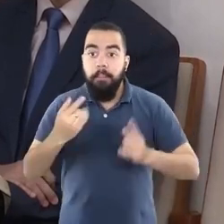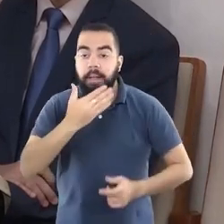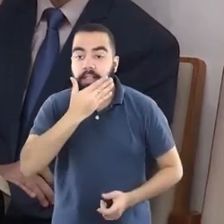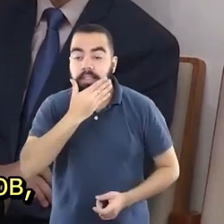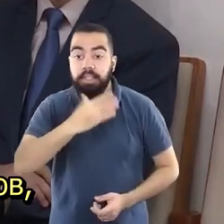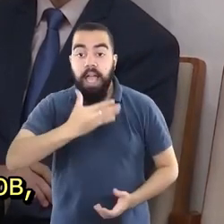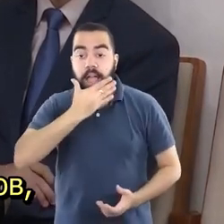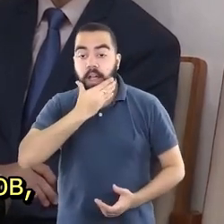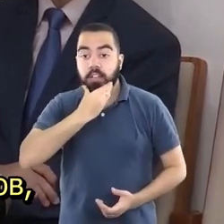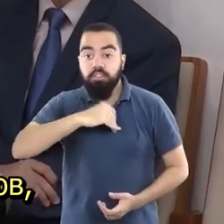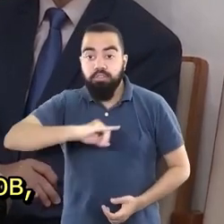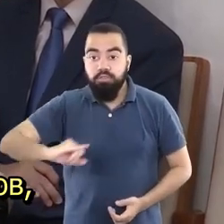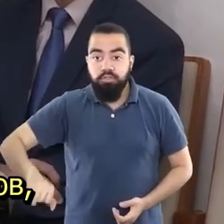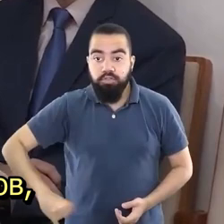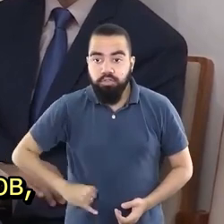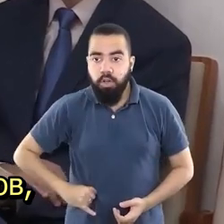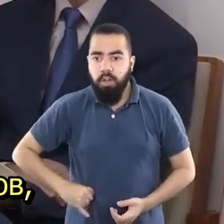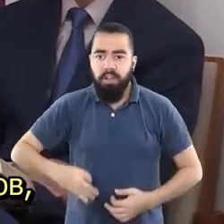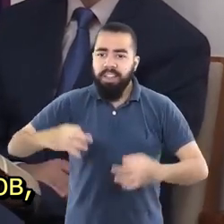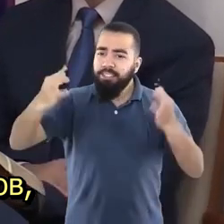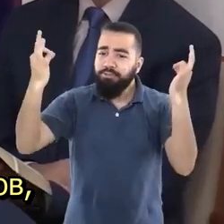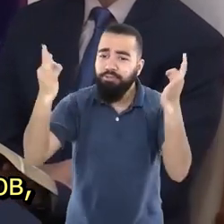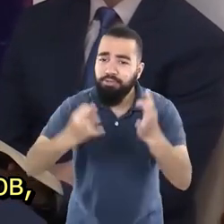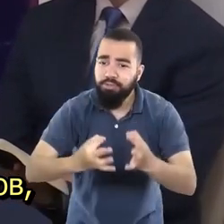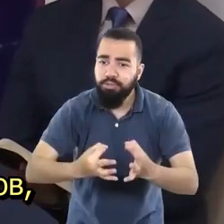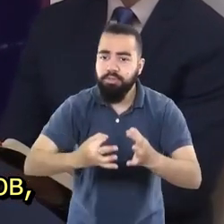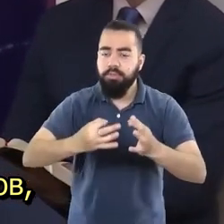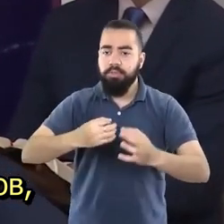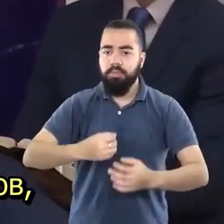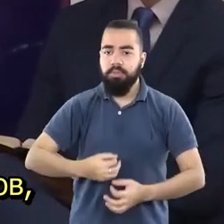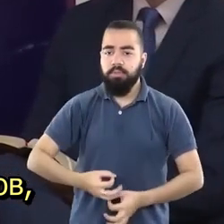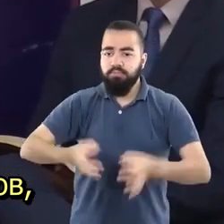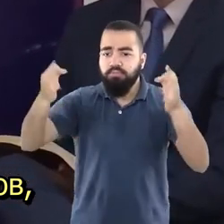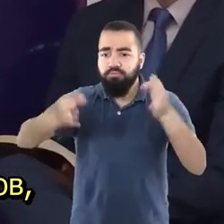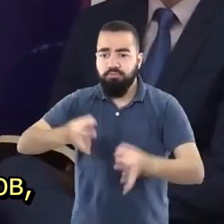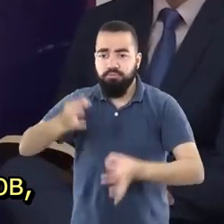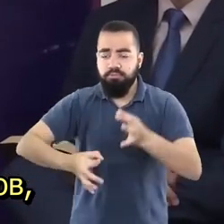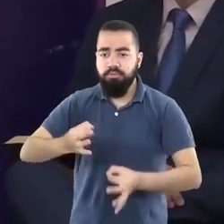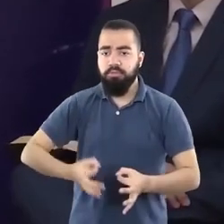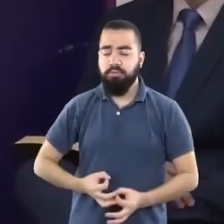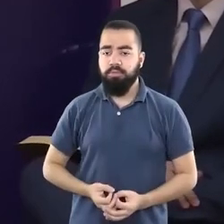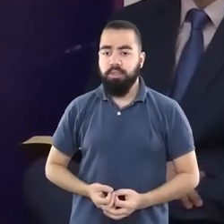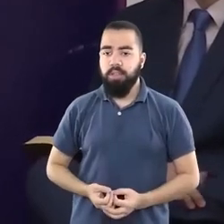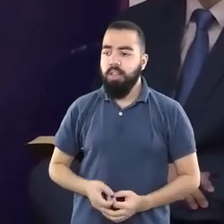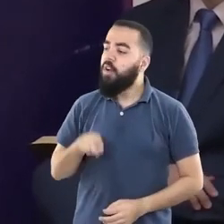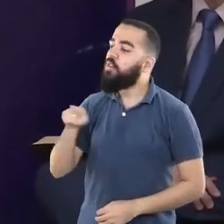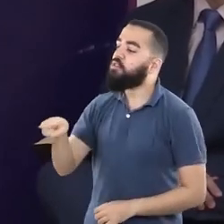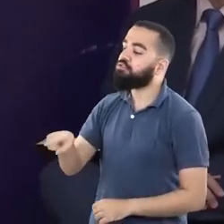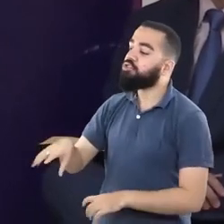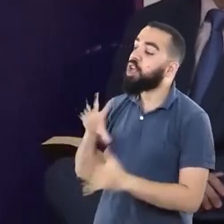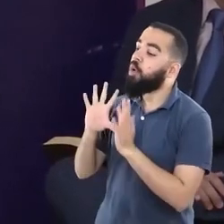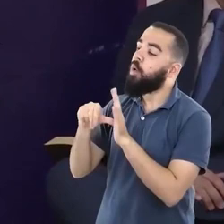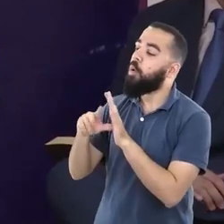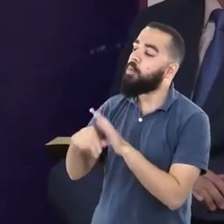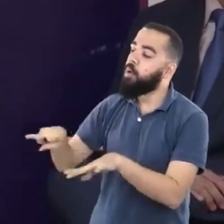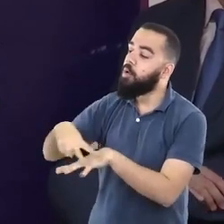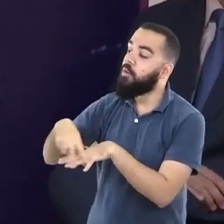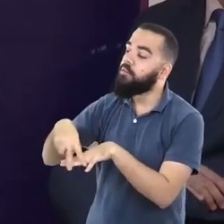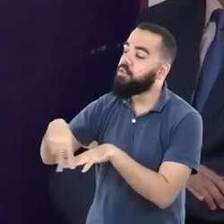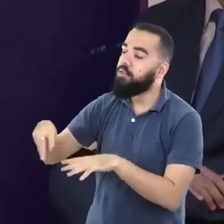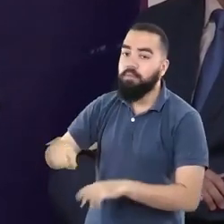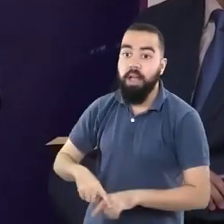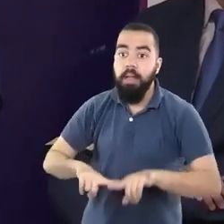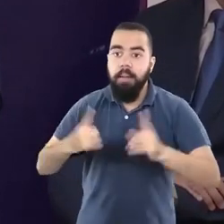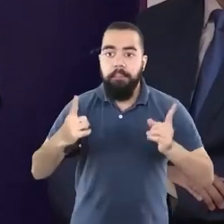mal. Acusaram Jó de explorar os pobres, as viúvas, quando a Bíblia diz que Jó era a perna